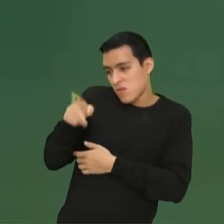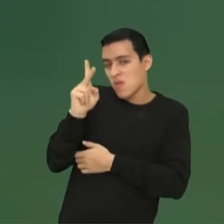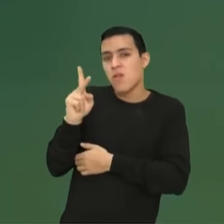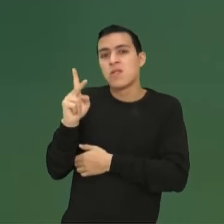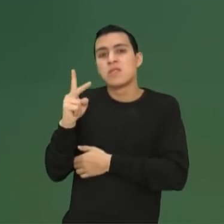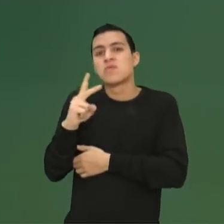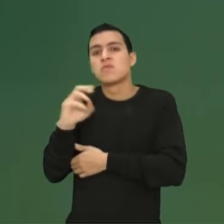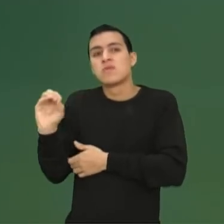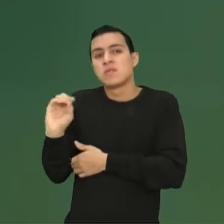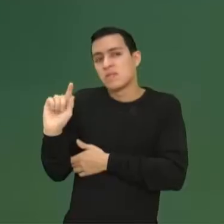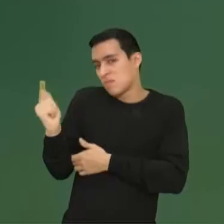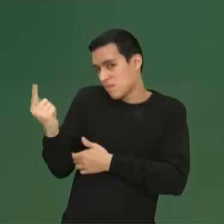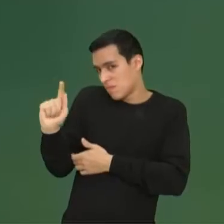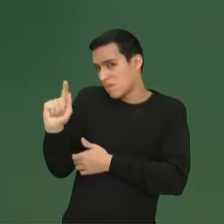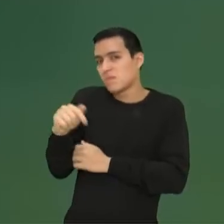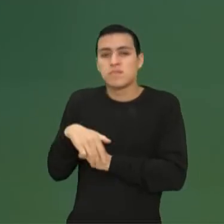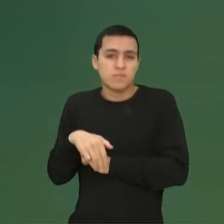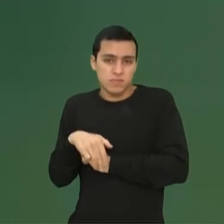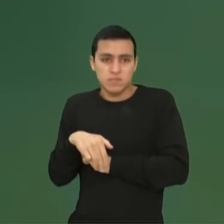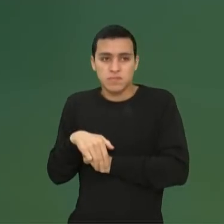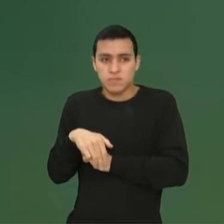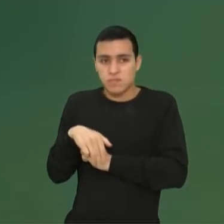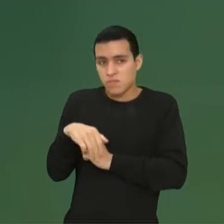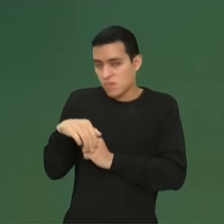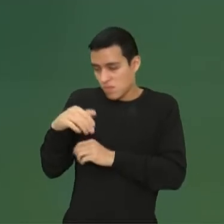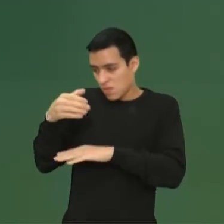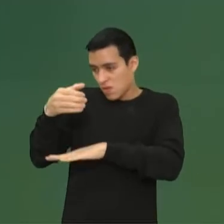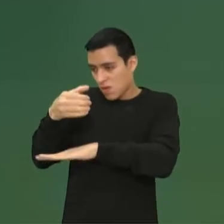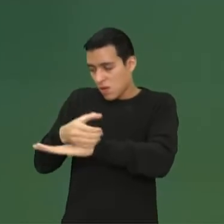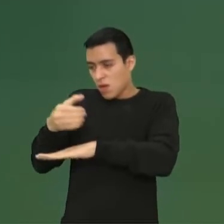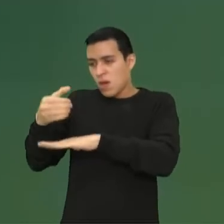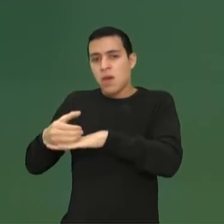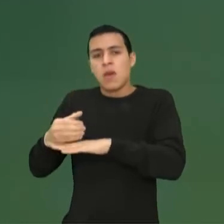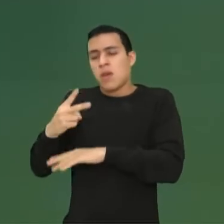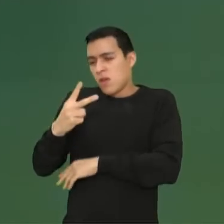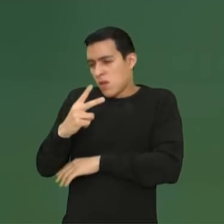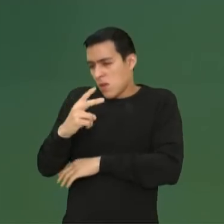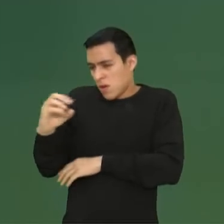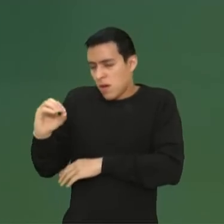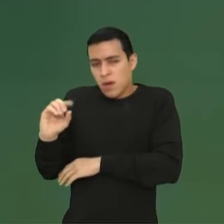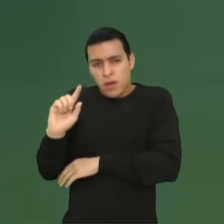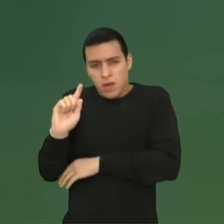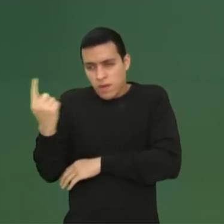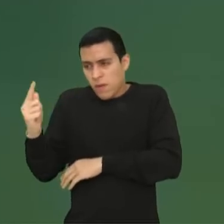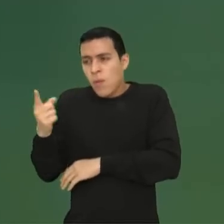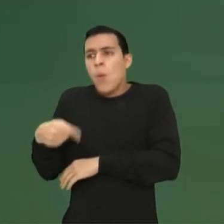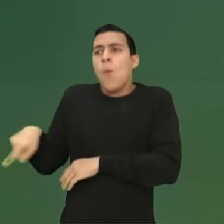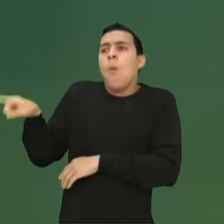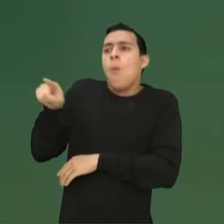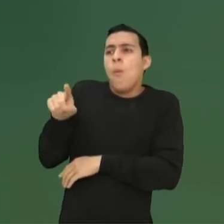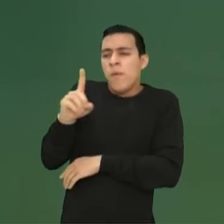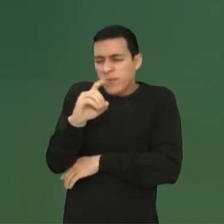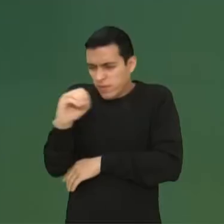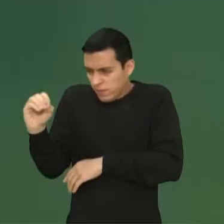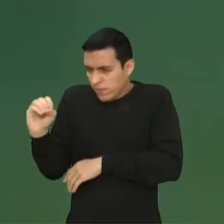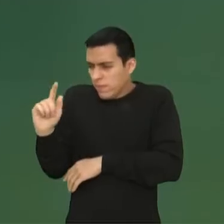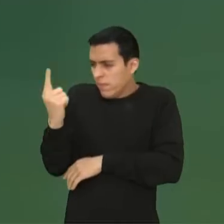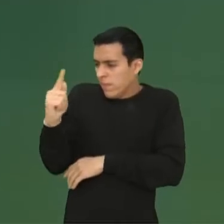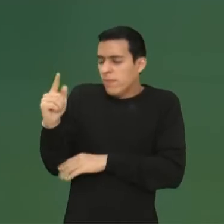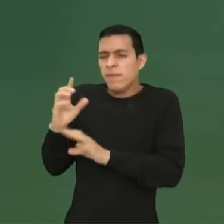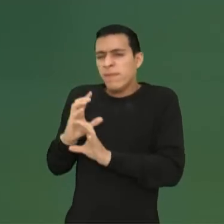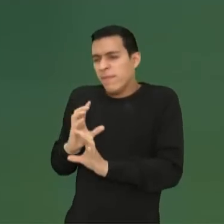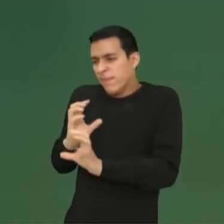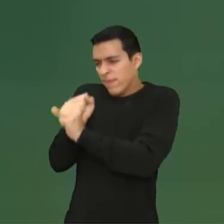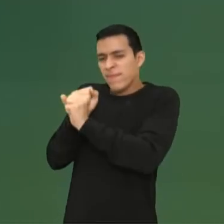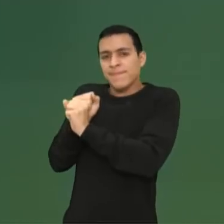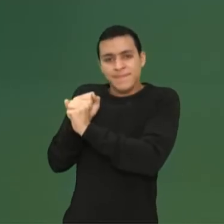de 200 gramas. Então, eu representei um pezinho, o segundo pezinho de 200 gramas e um outro de 100, que eu representei